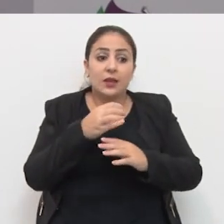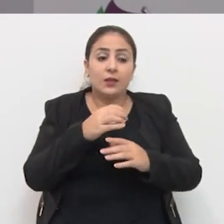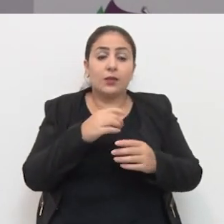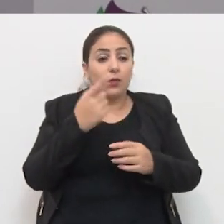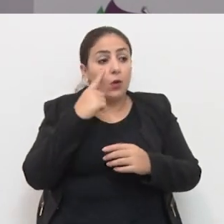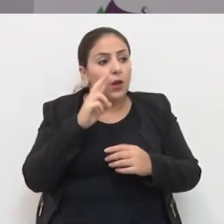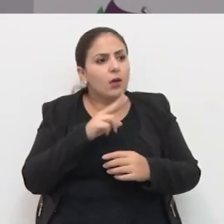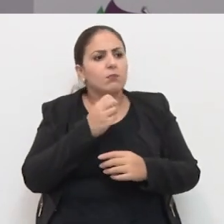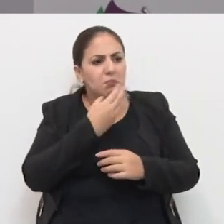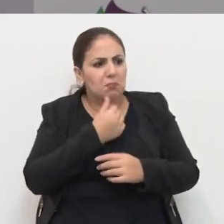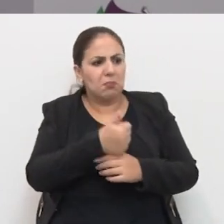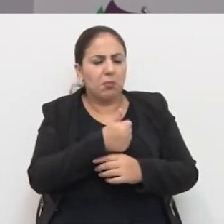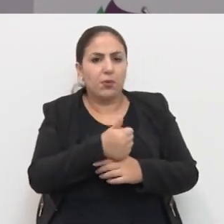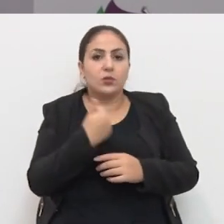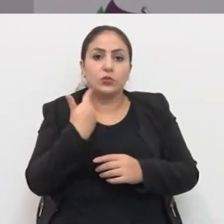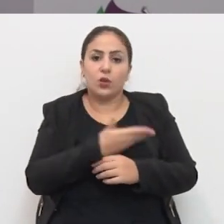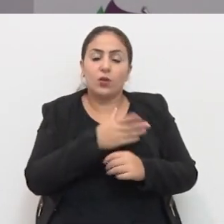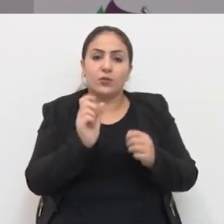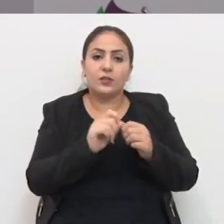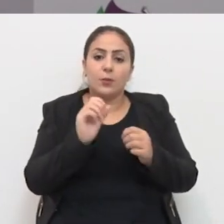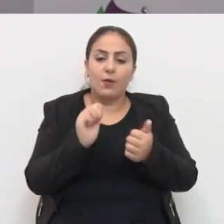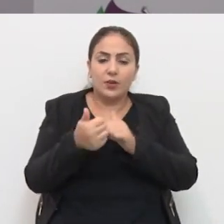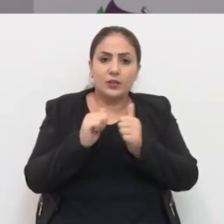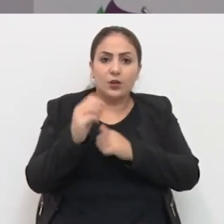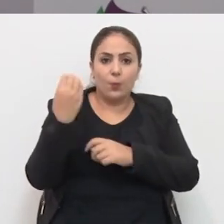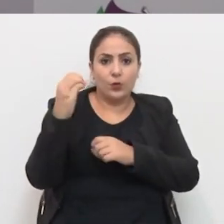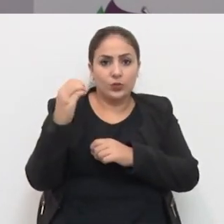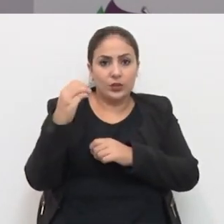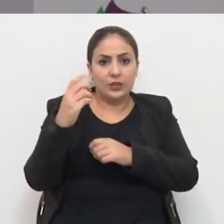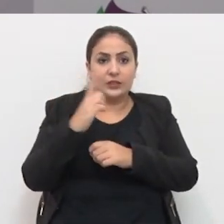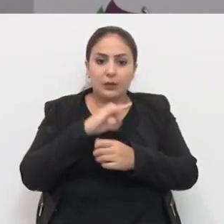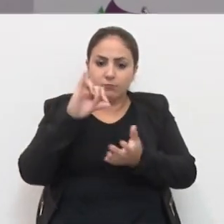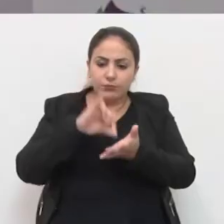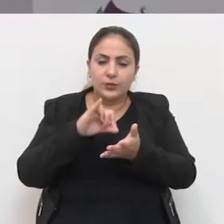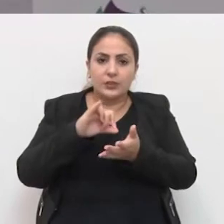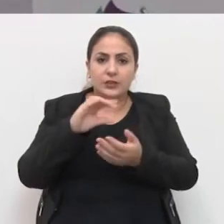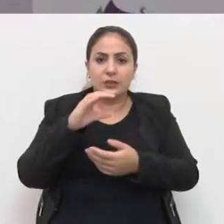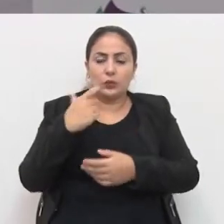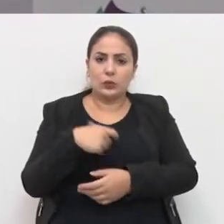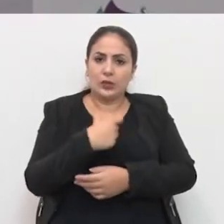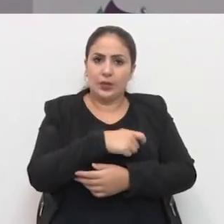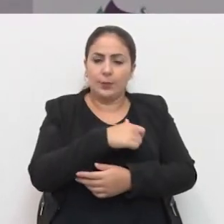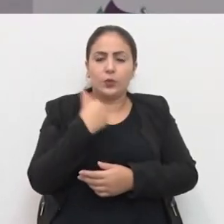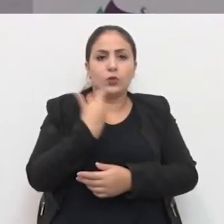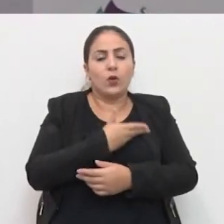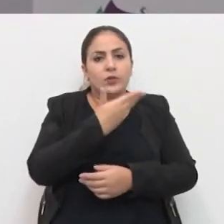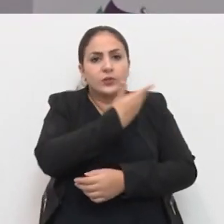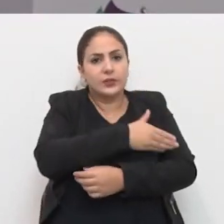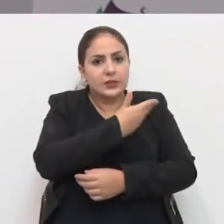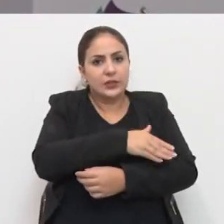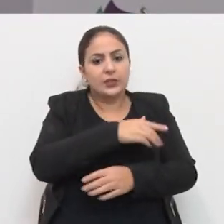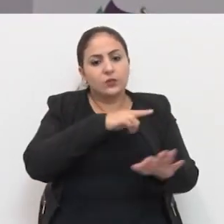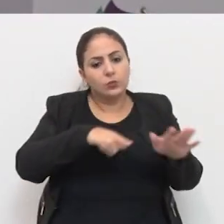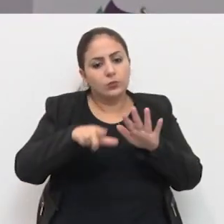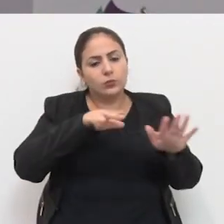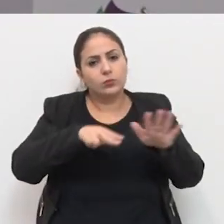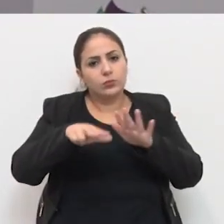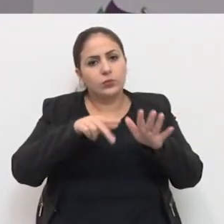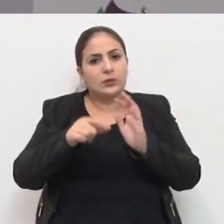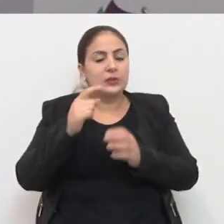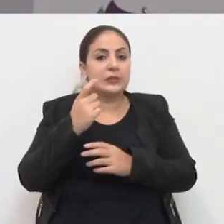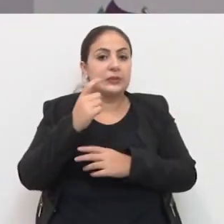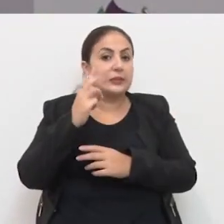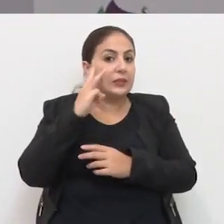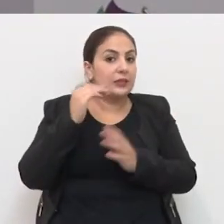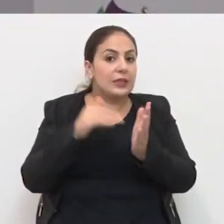vamos estar encaminhando para uma avaliação lá em Porto Alegre, lá em Eldorado do Sul, na verdade, né, onde fica o CT do Grêmio. Nós vamos estar com treinos semanais ali em Ernestina, de